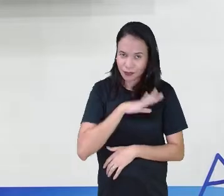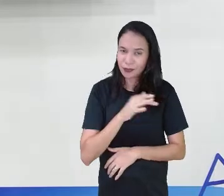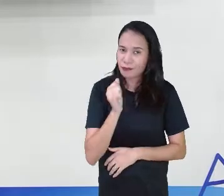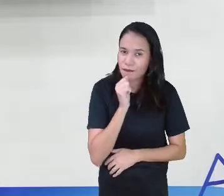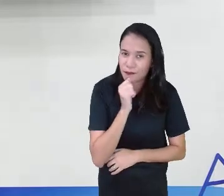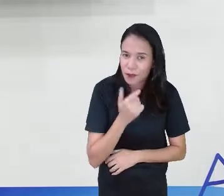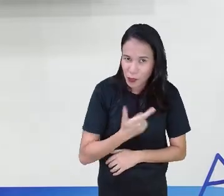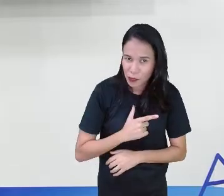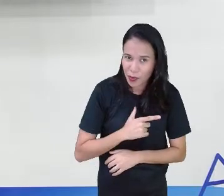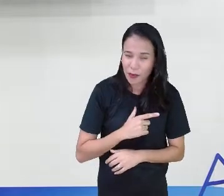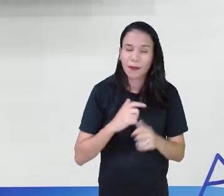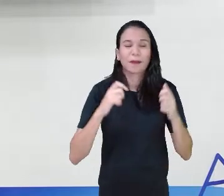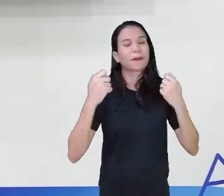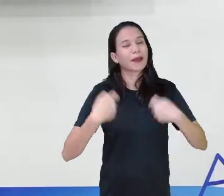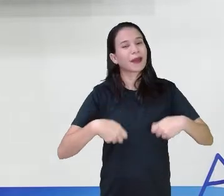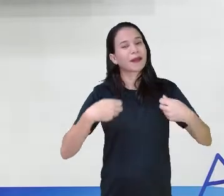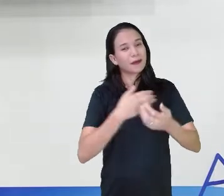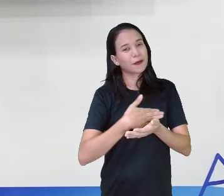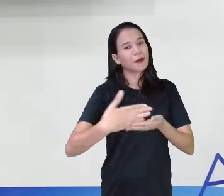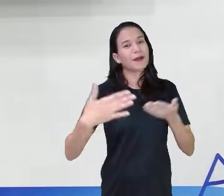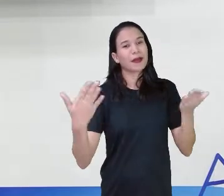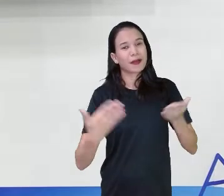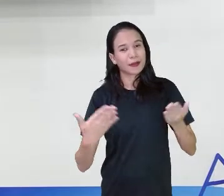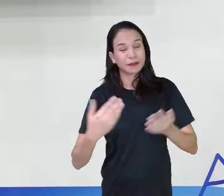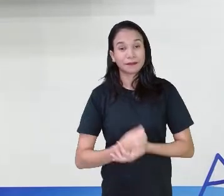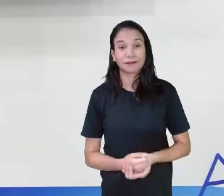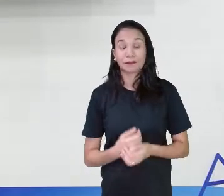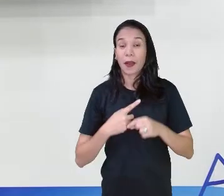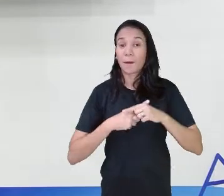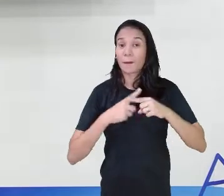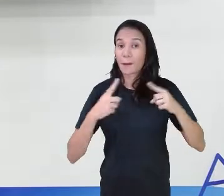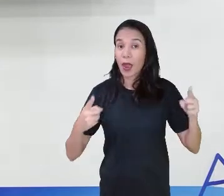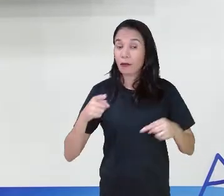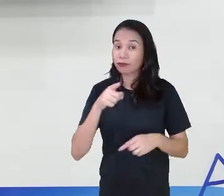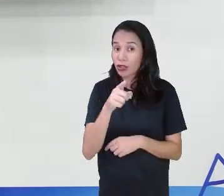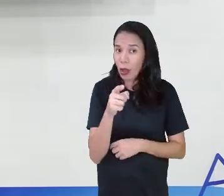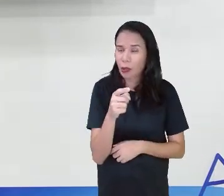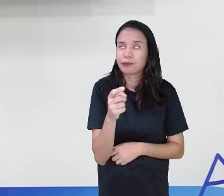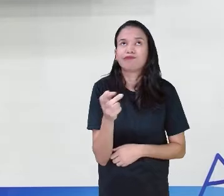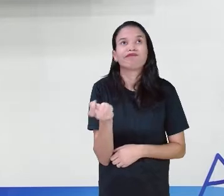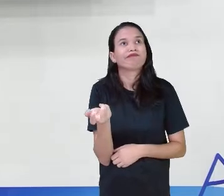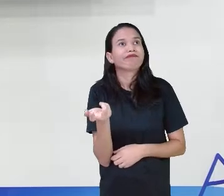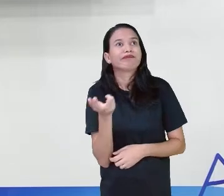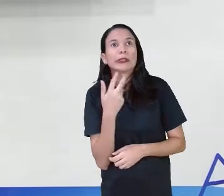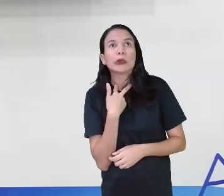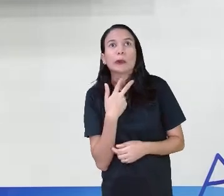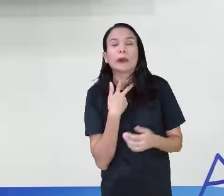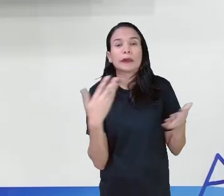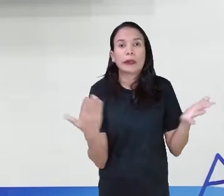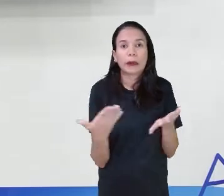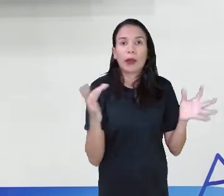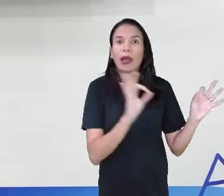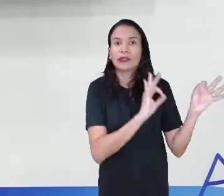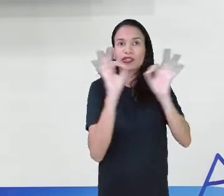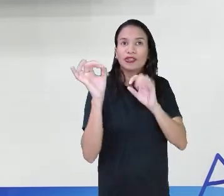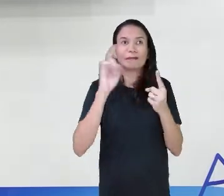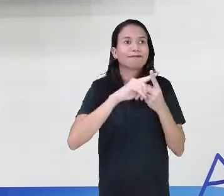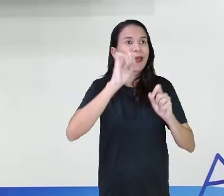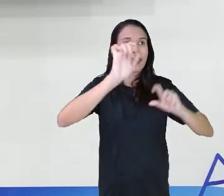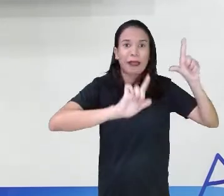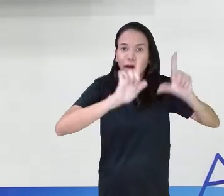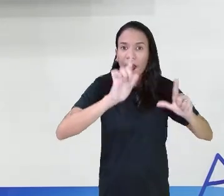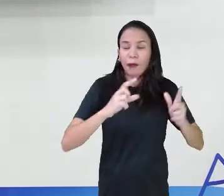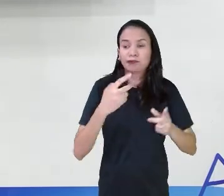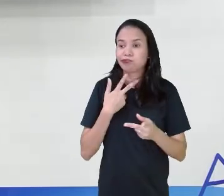baixou, baixa este aplicativo. Caso você não possa assistir a aula nesse momento pela TV ou